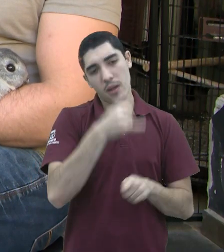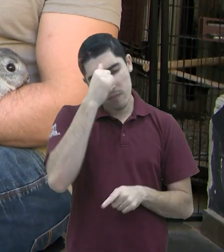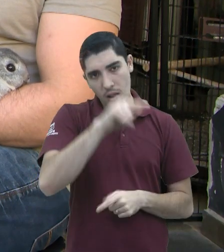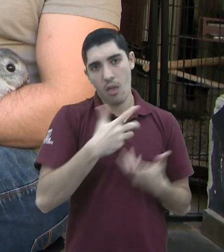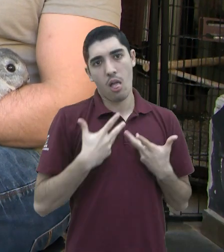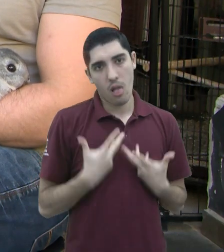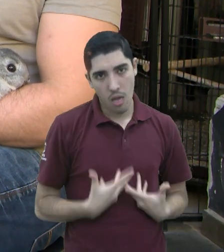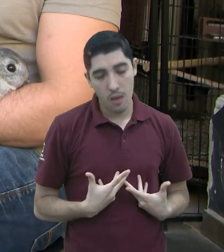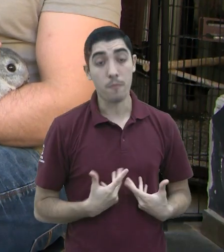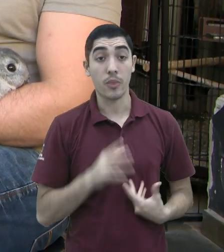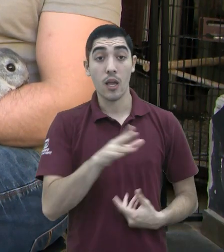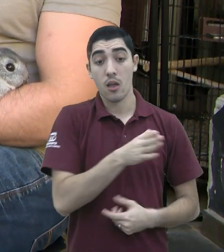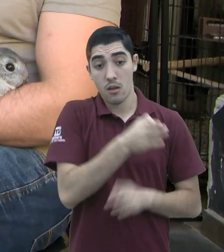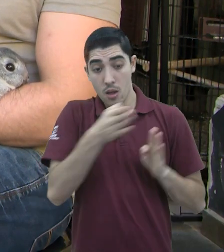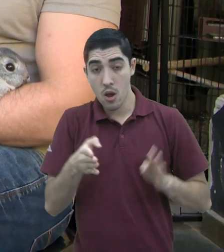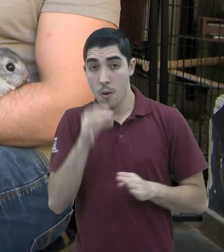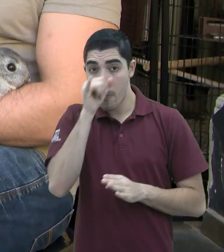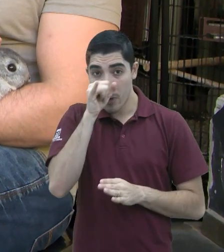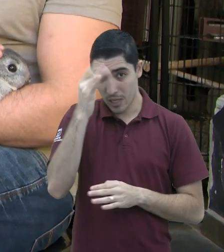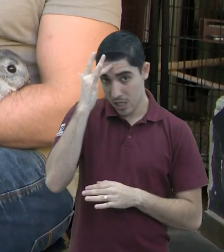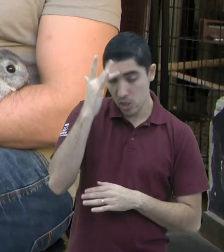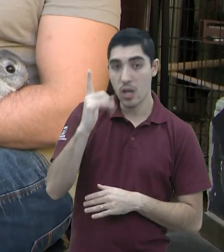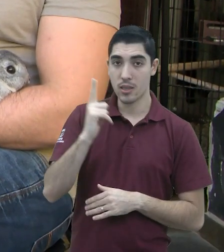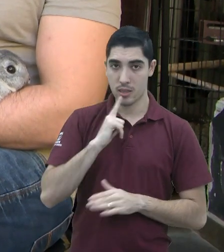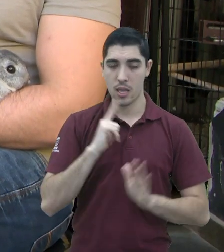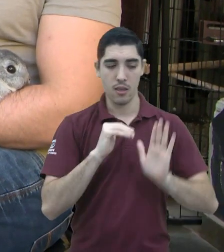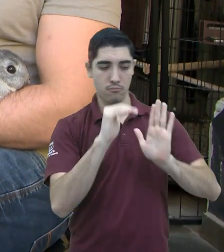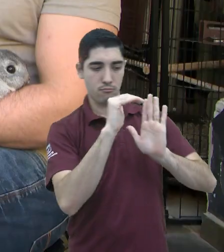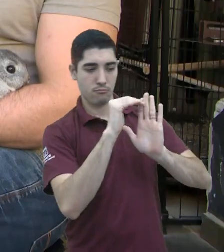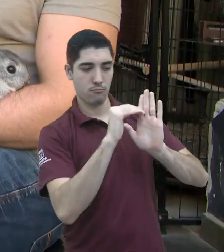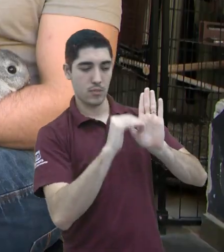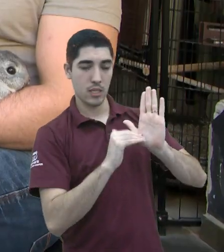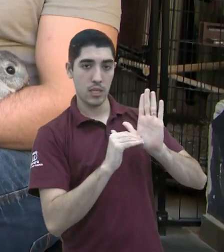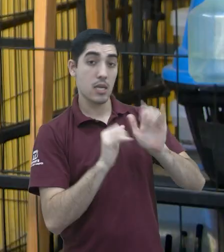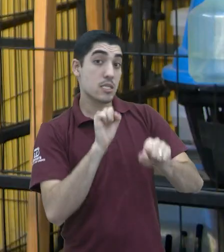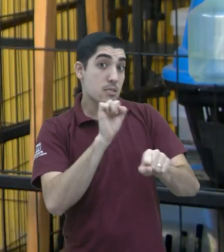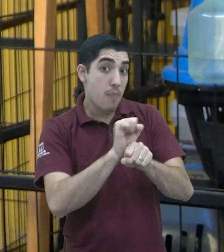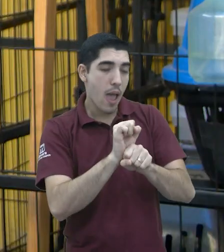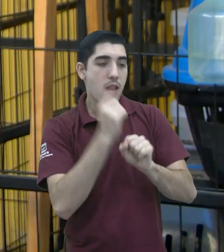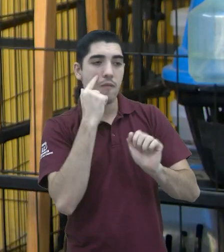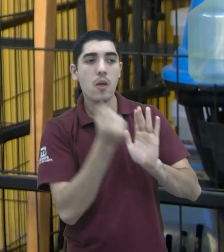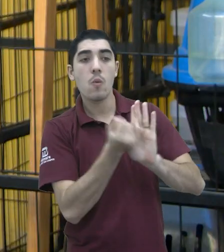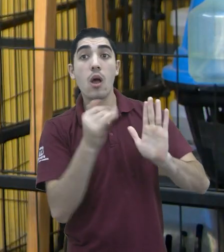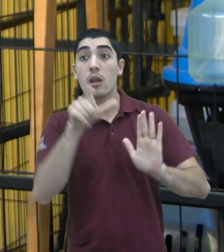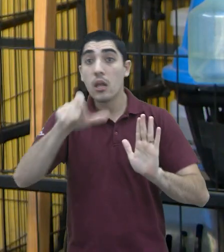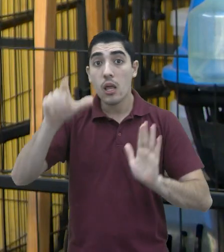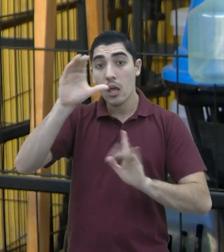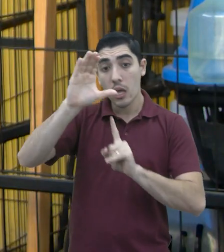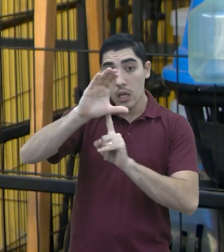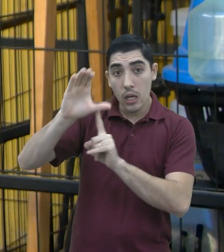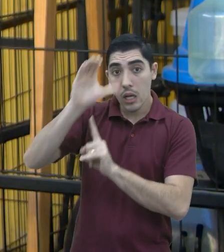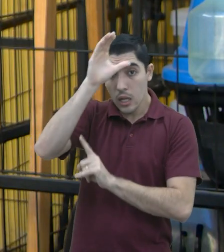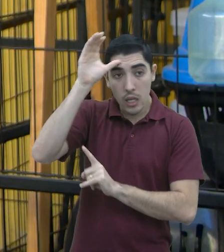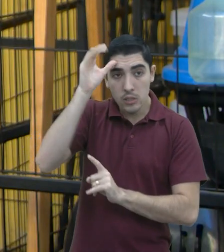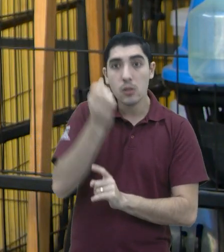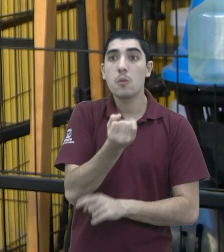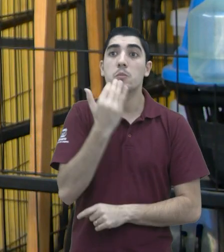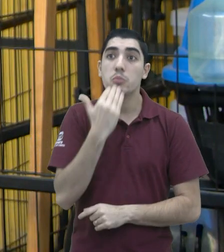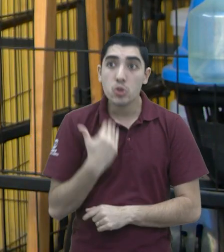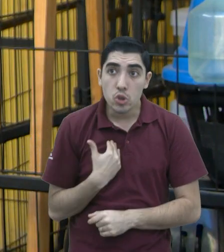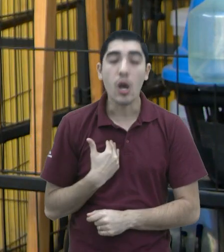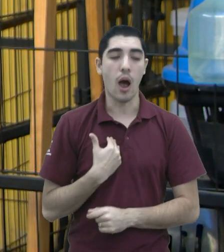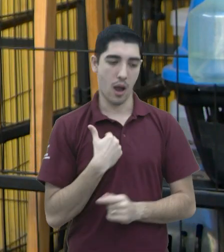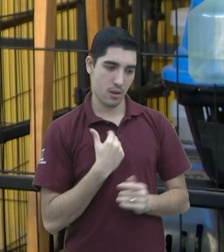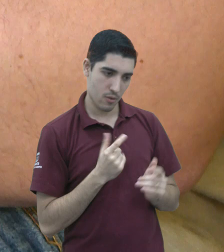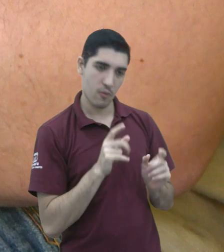para não cansar a fêmea. Agora, já dos porquinhos, tem uma lista de espera, eu já denomino. Vejo que o cliente quer estar em procura, aí eu